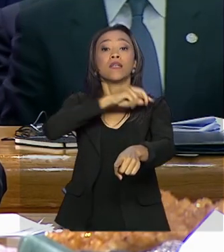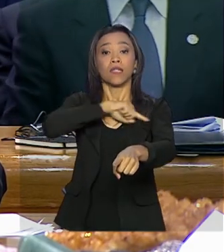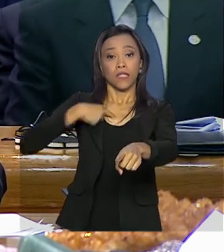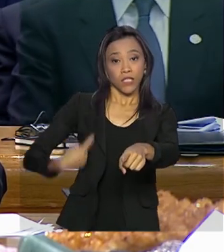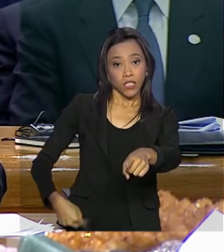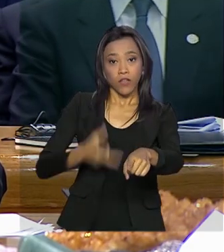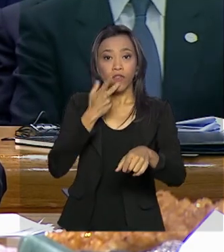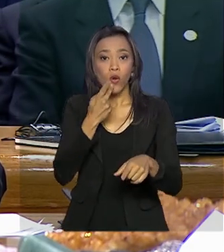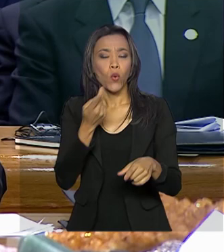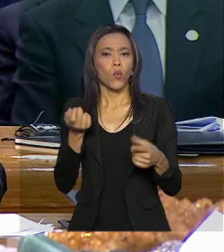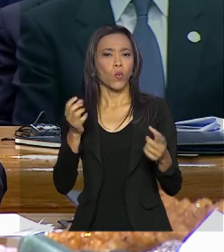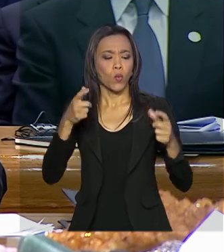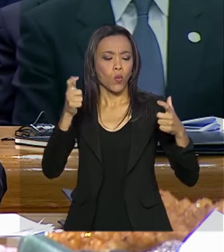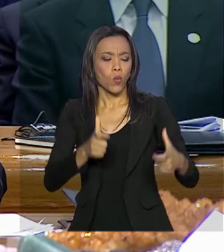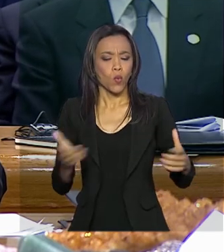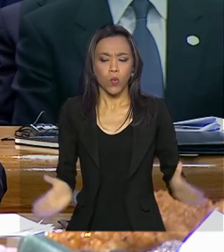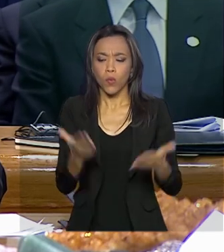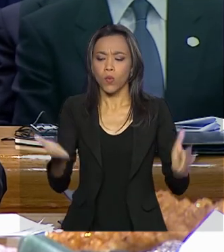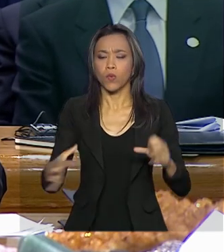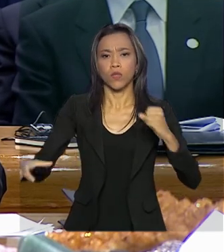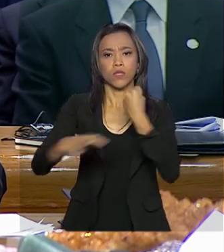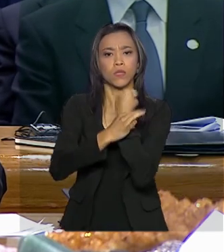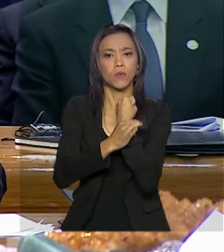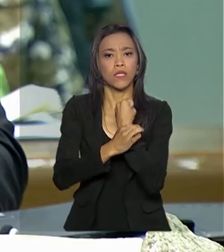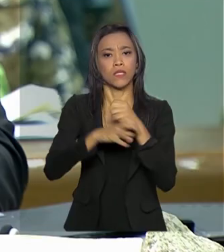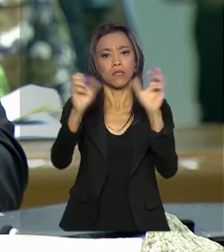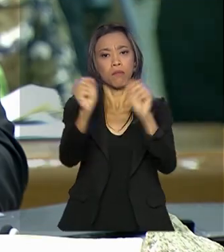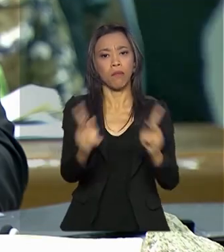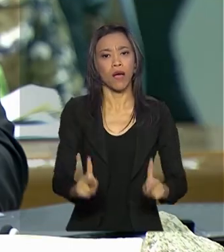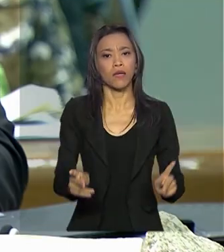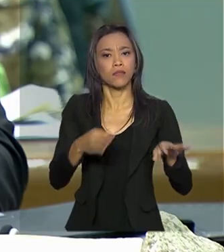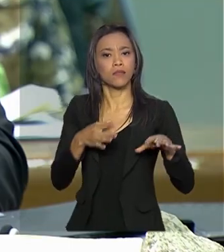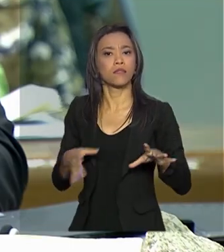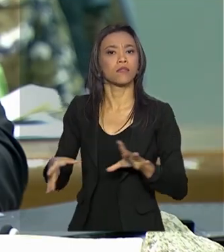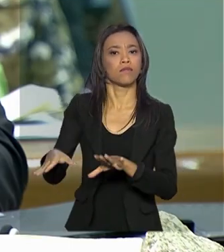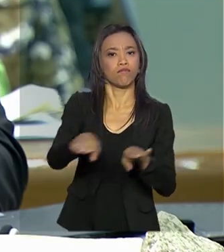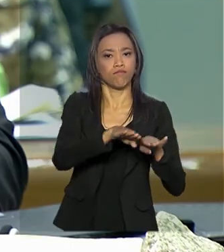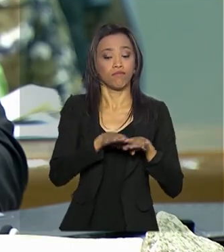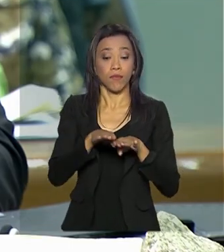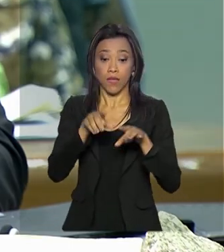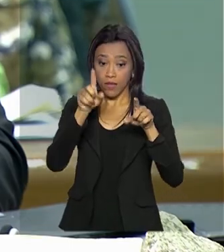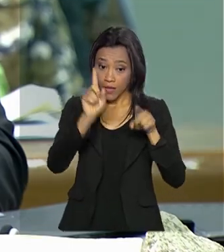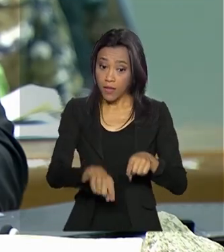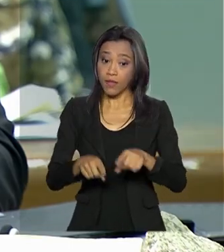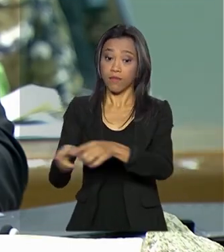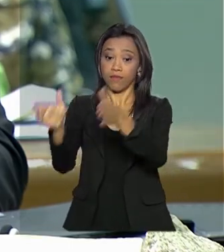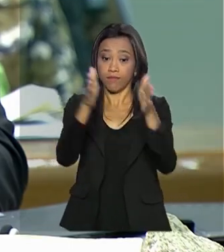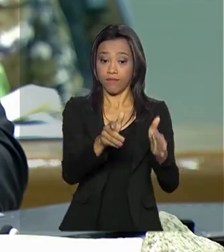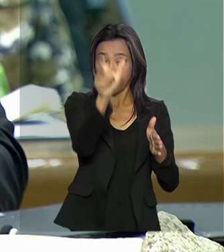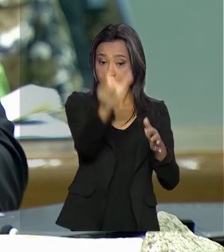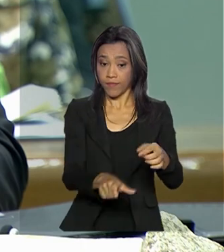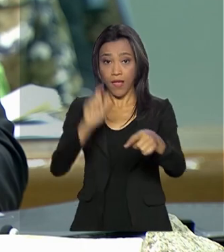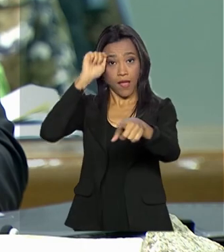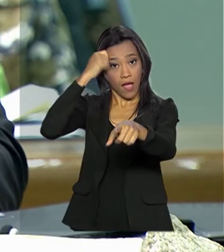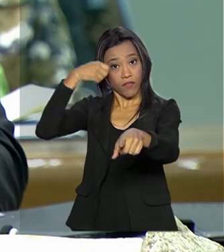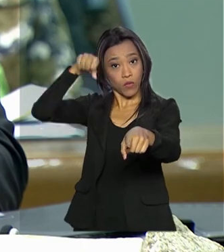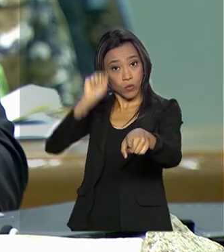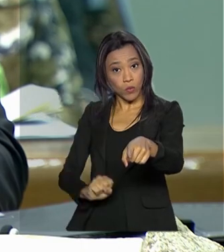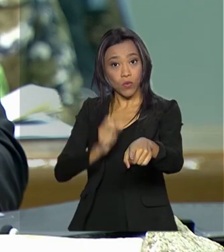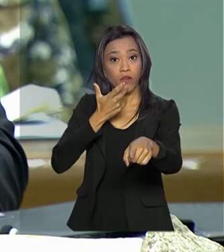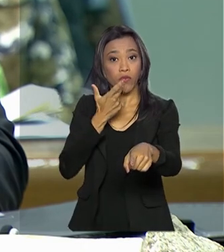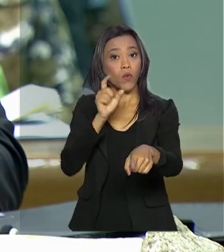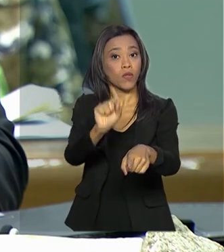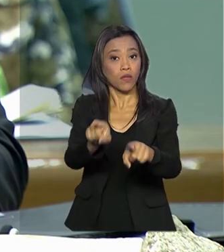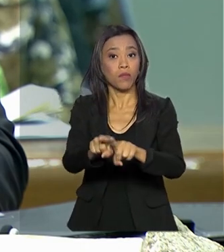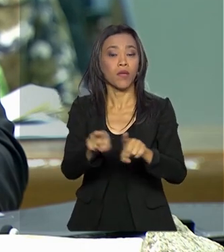de segurança pás com estabilidade e seria uma fossa da áfrica do sul disse que a áfrica como um todo